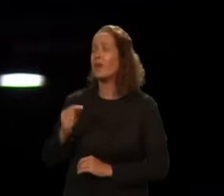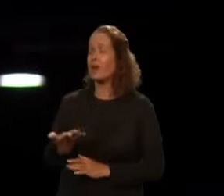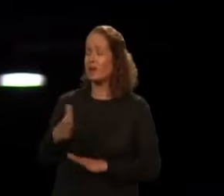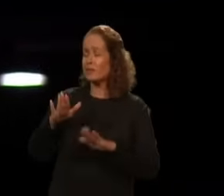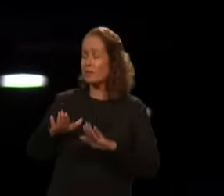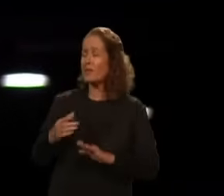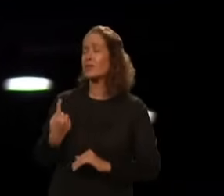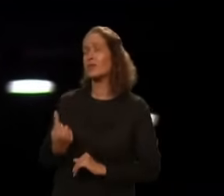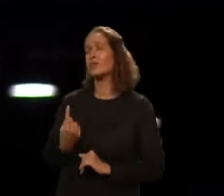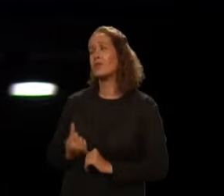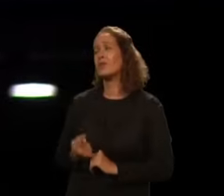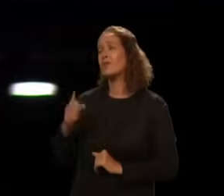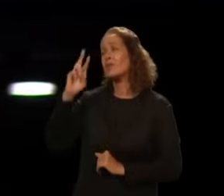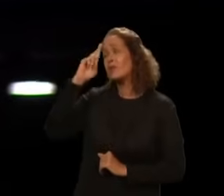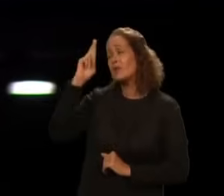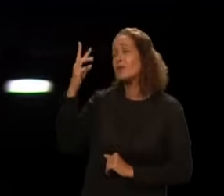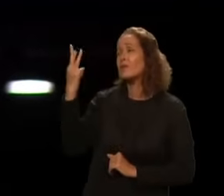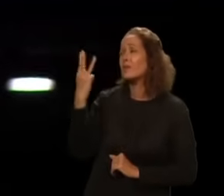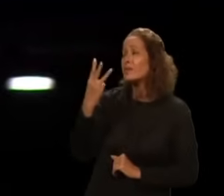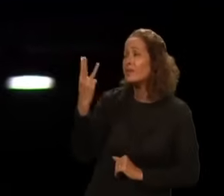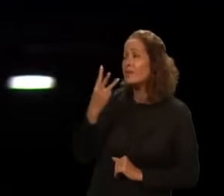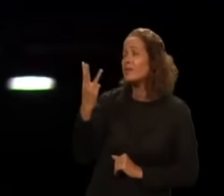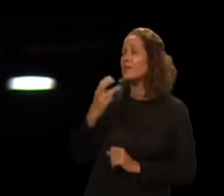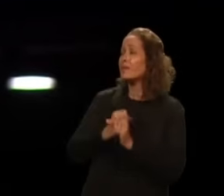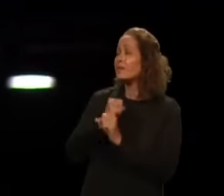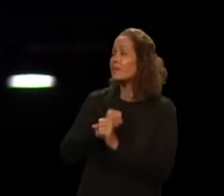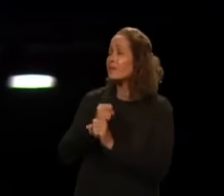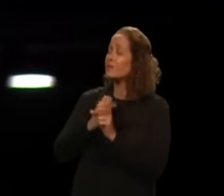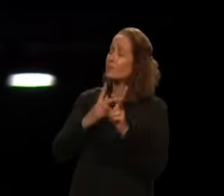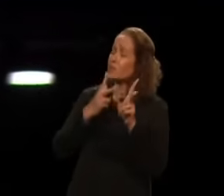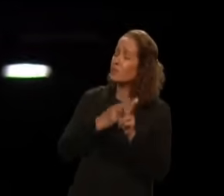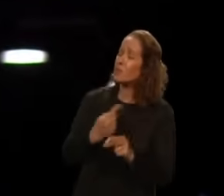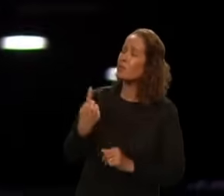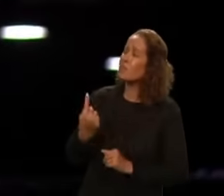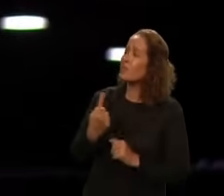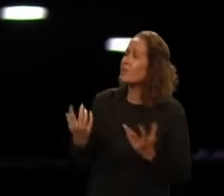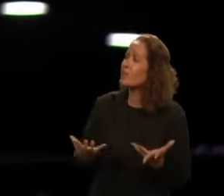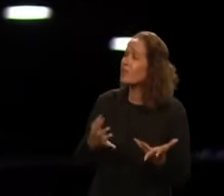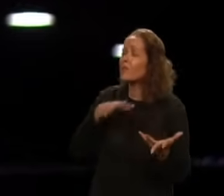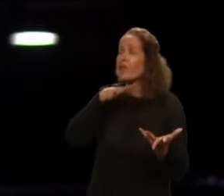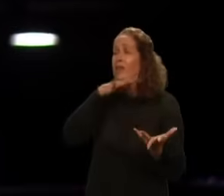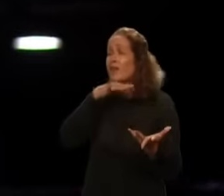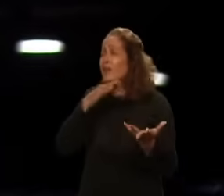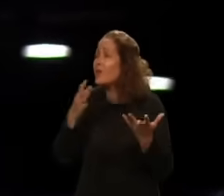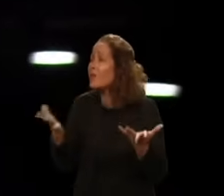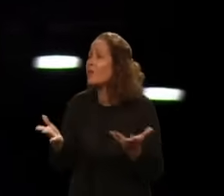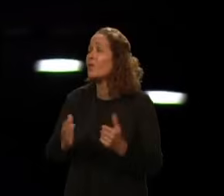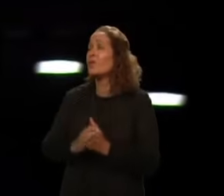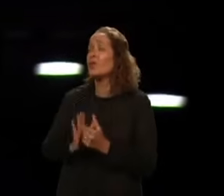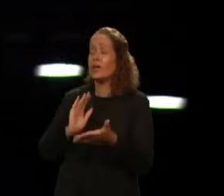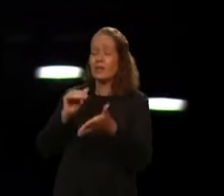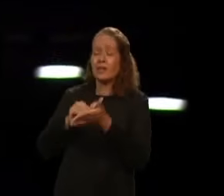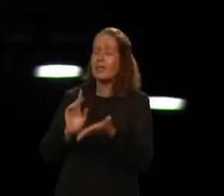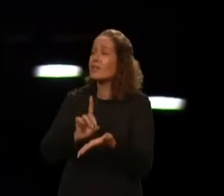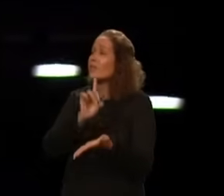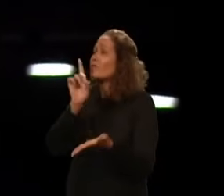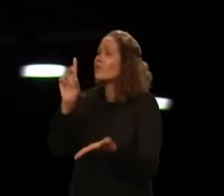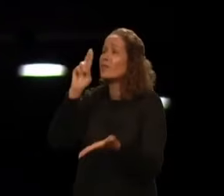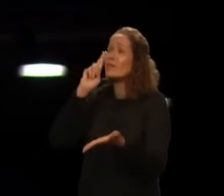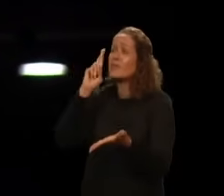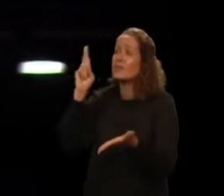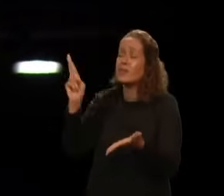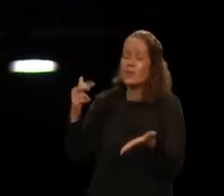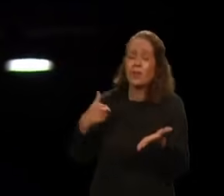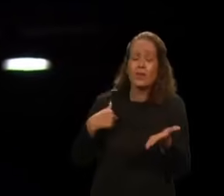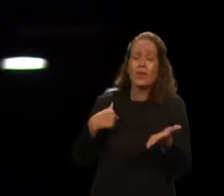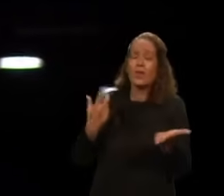33 anos dormindo sozinho. É ruim demais. Até quando, Senhor, eu vou falar